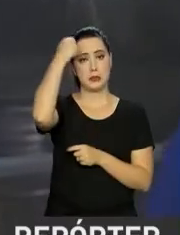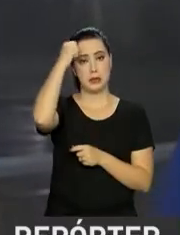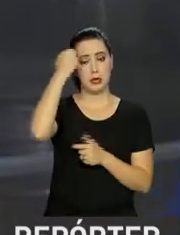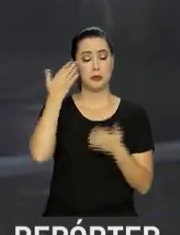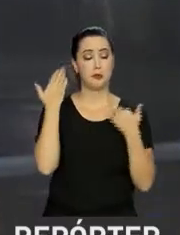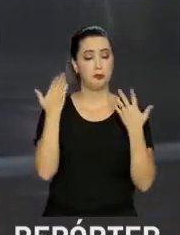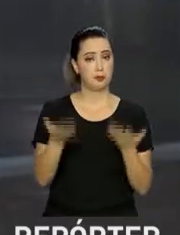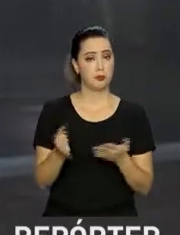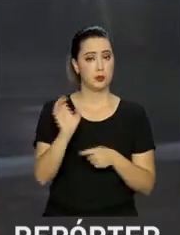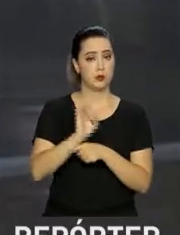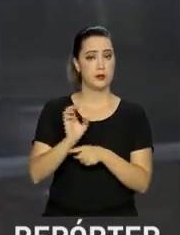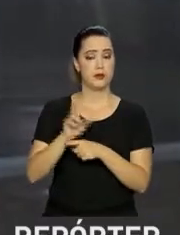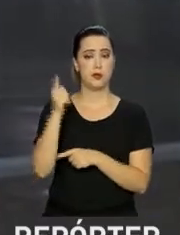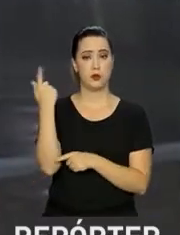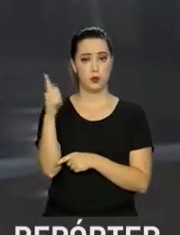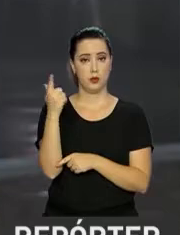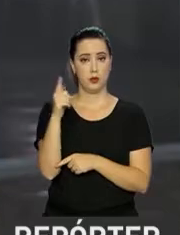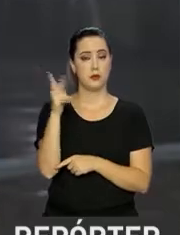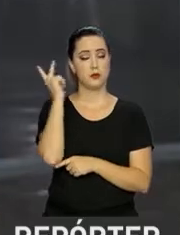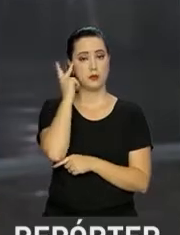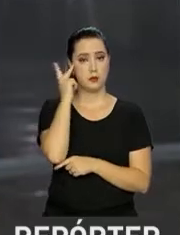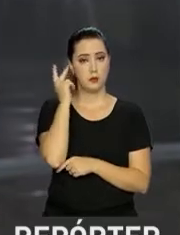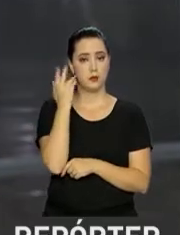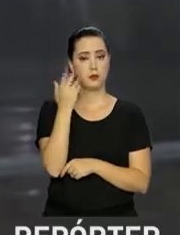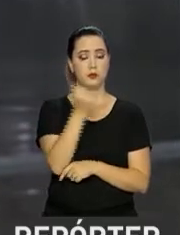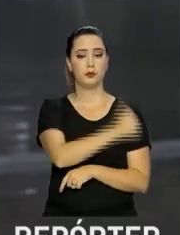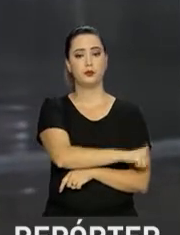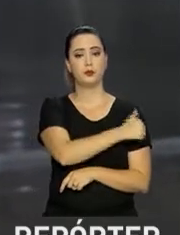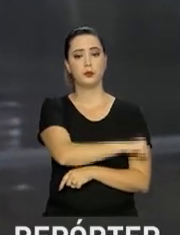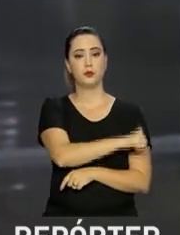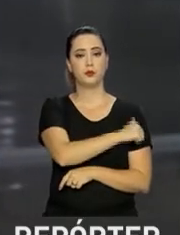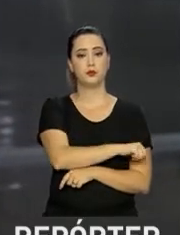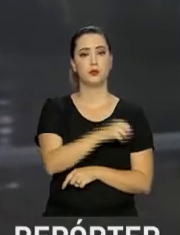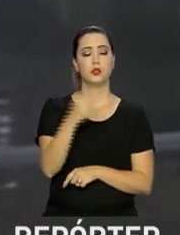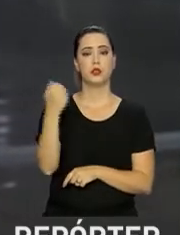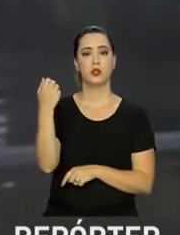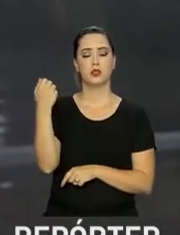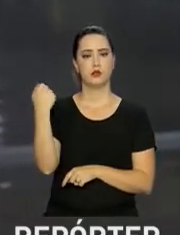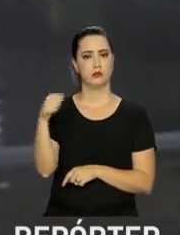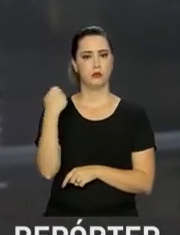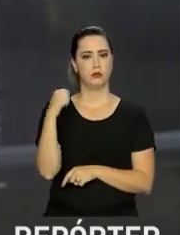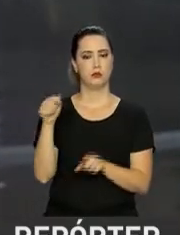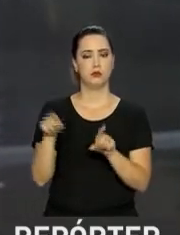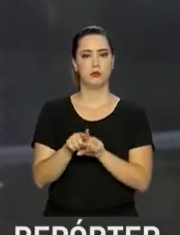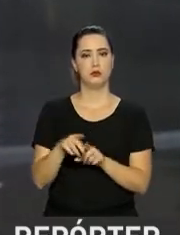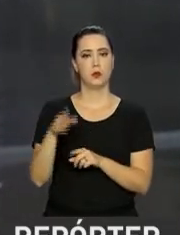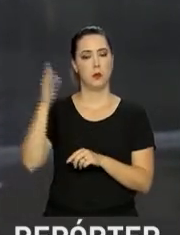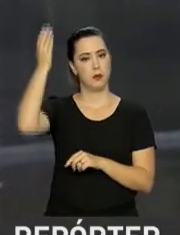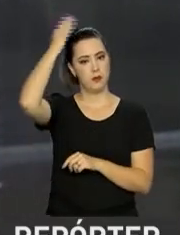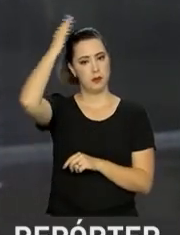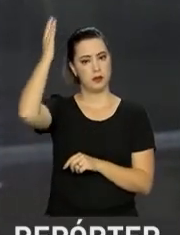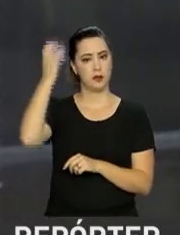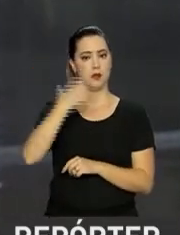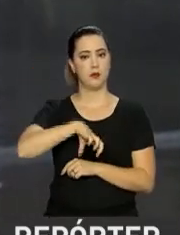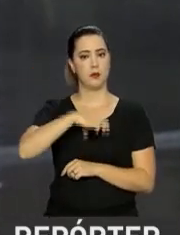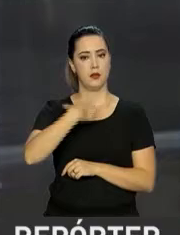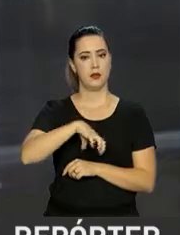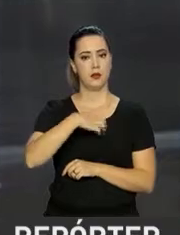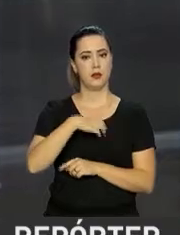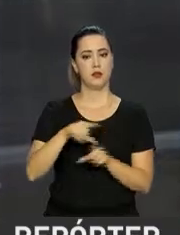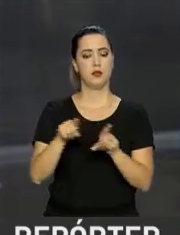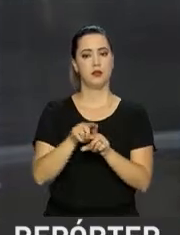negras esses estados são goiás são paulo rio de janeiro rio grande do sul paraná bahia pernambuco alagoas